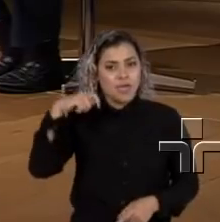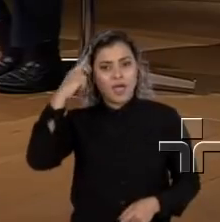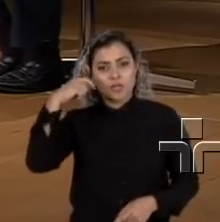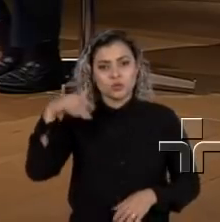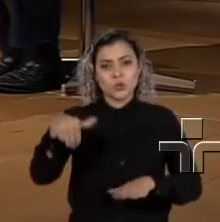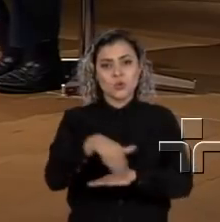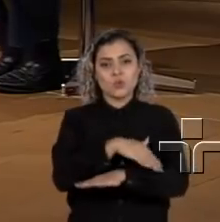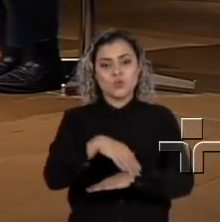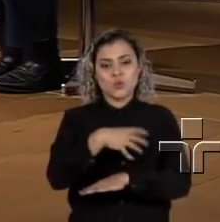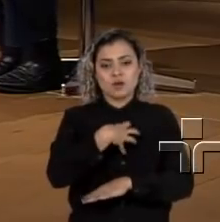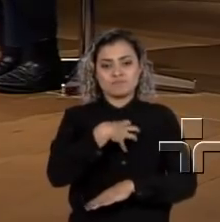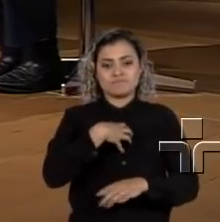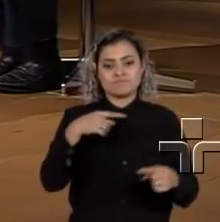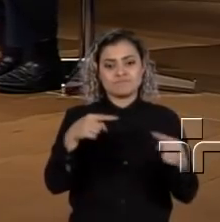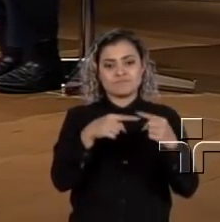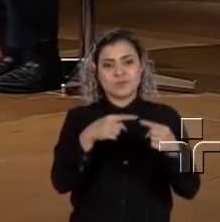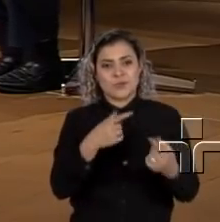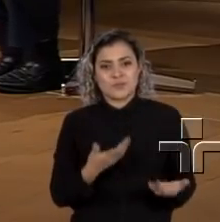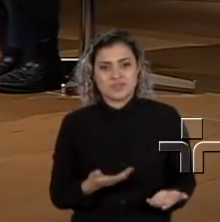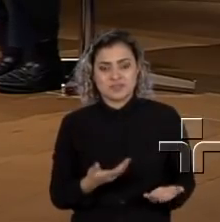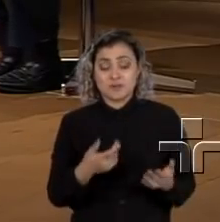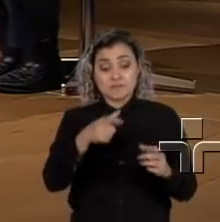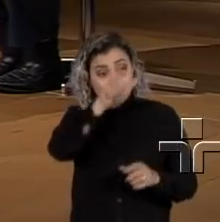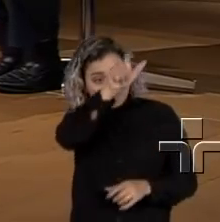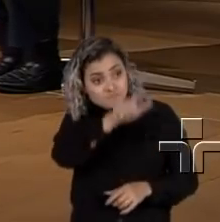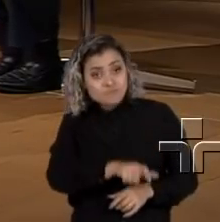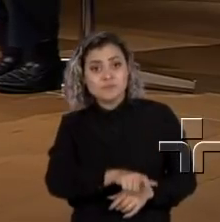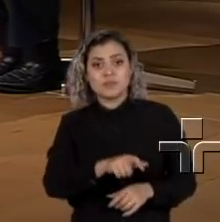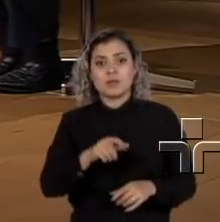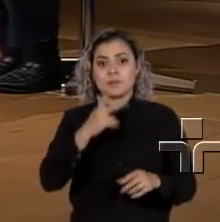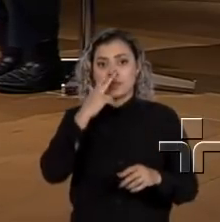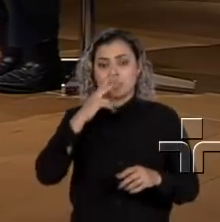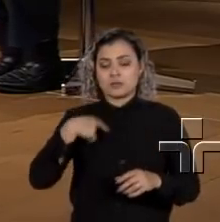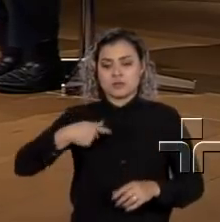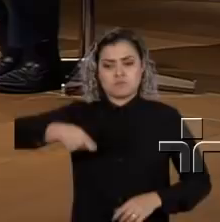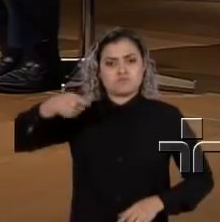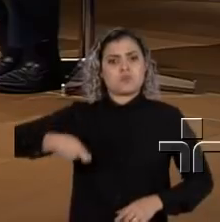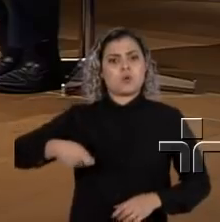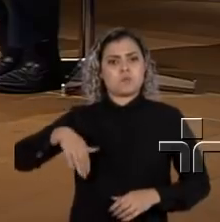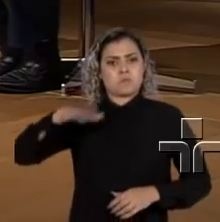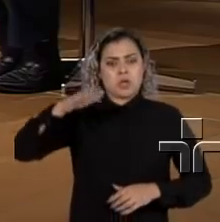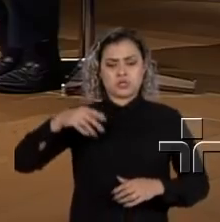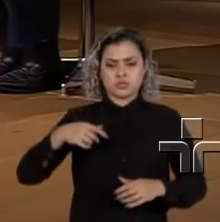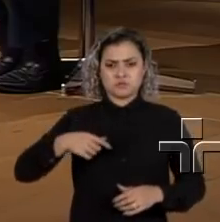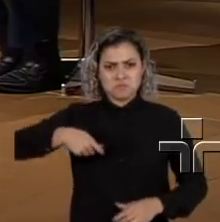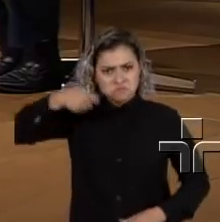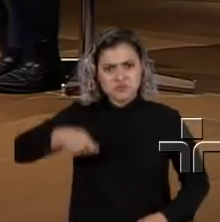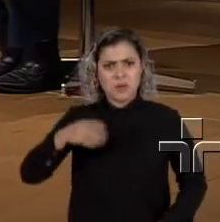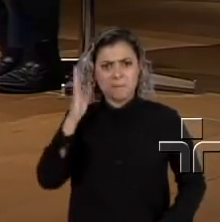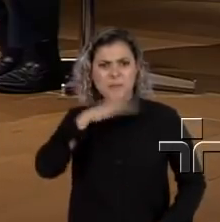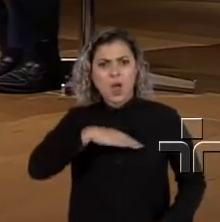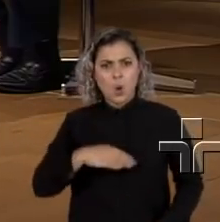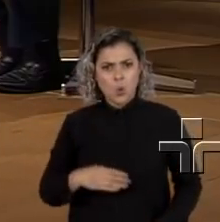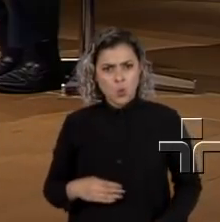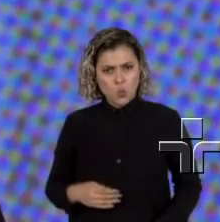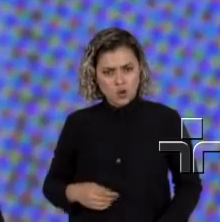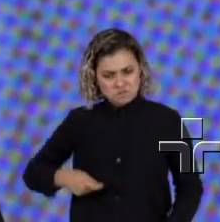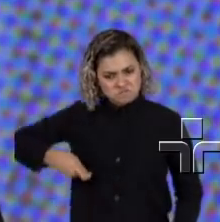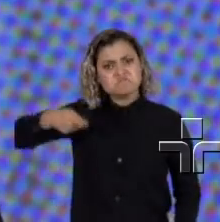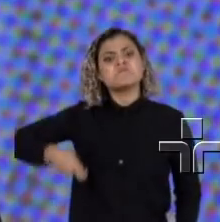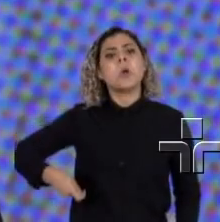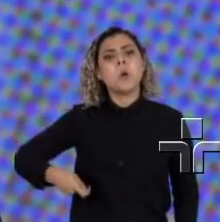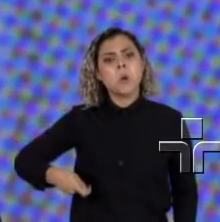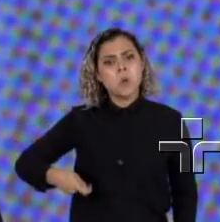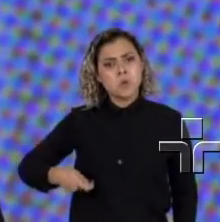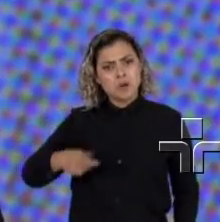urbano e esse papel é um ator rústico, meio bruto, meio... um